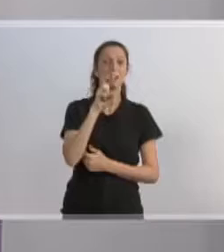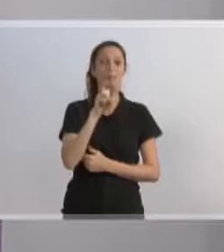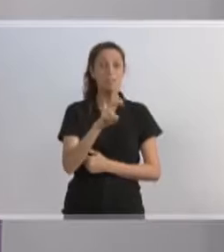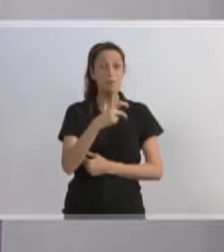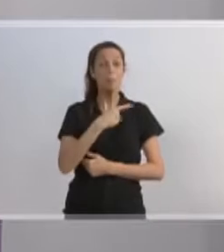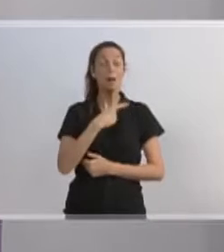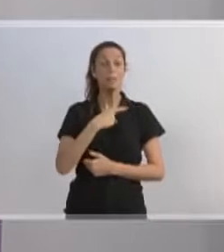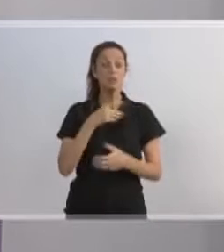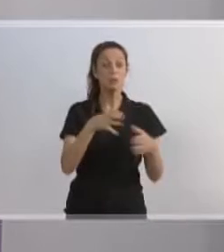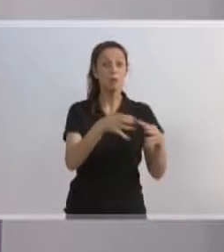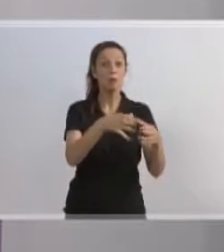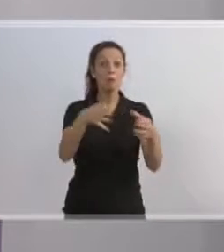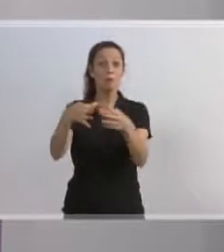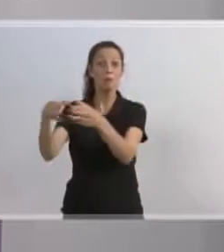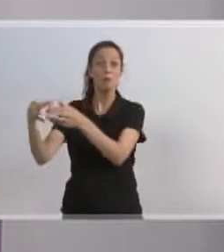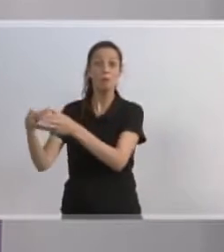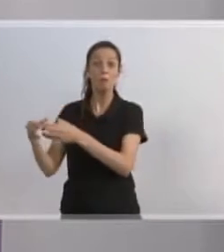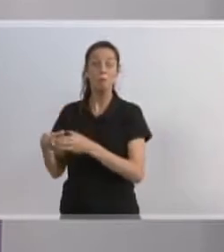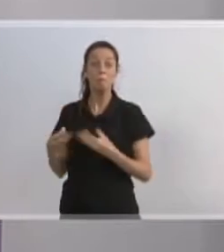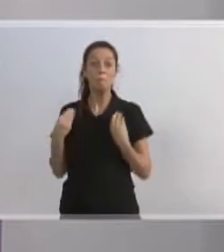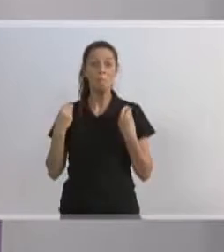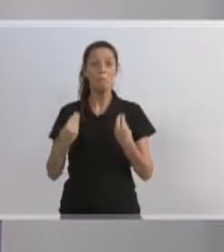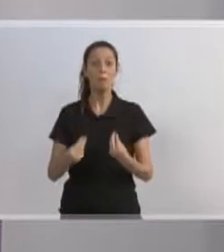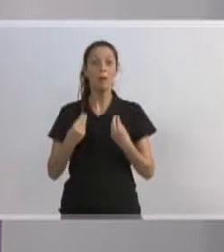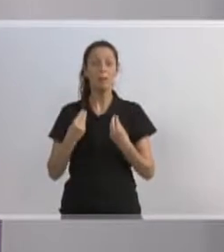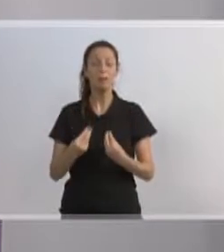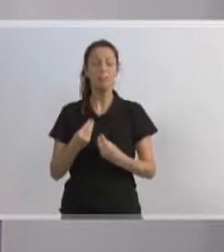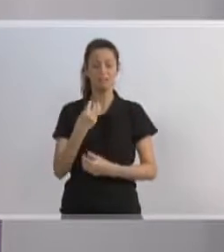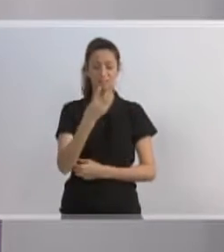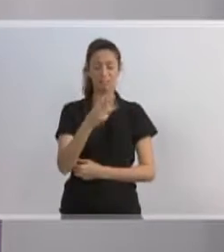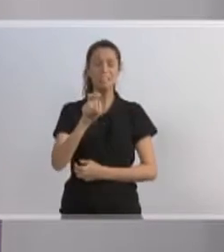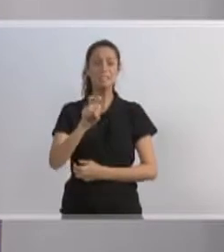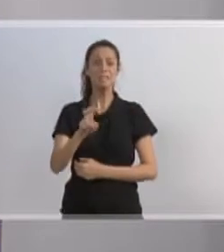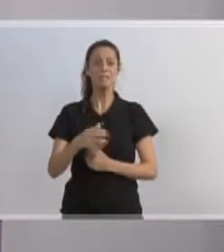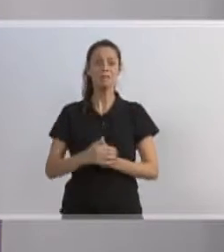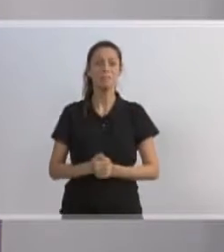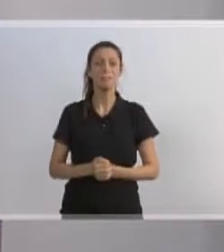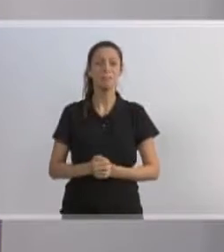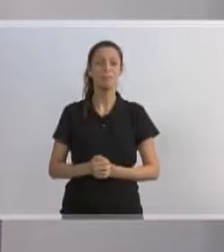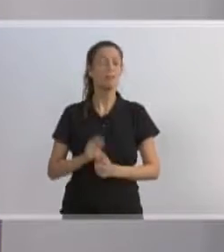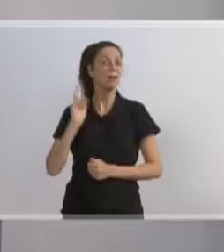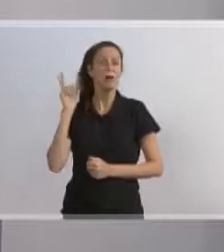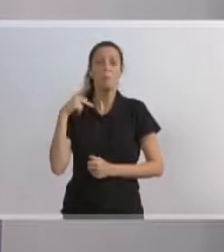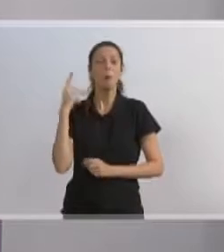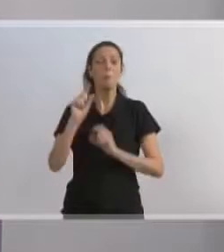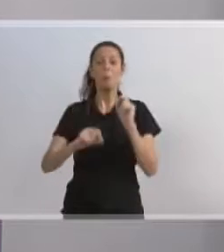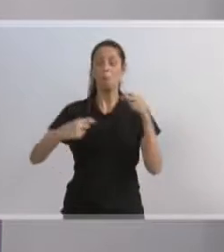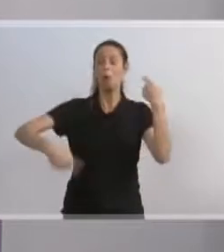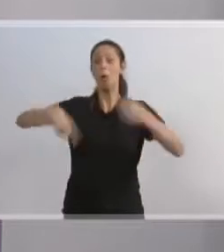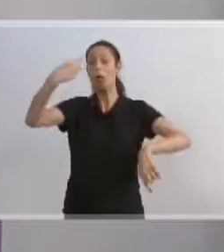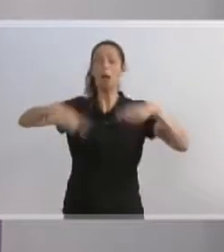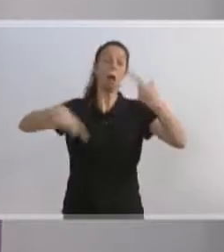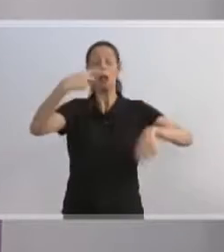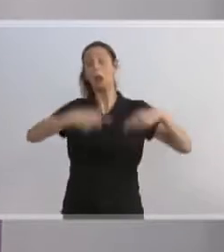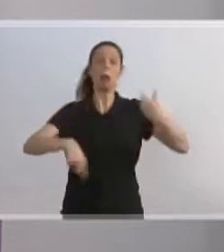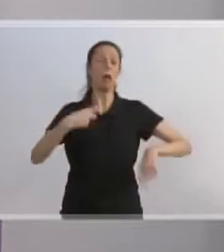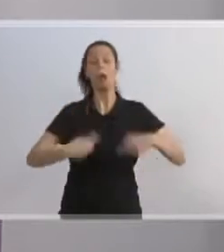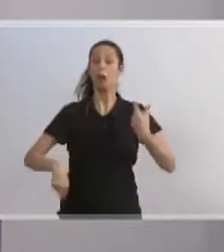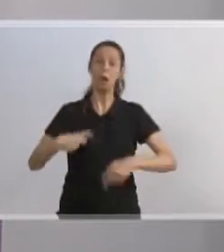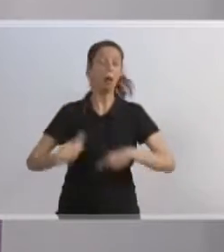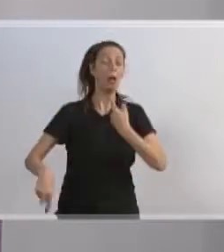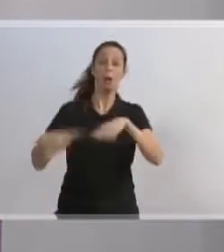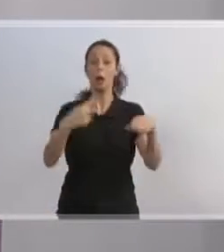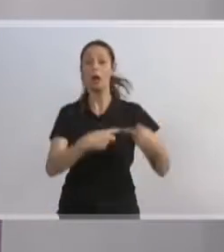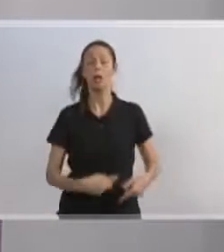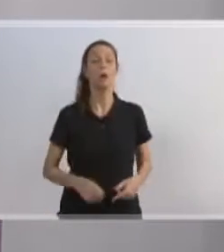é autorizar empresas privadas a investirem, por meio de doações, em obras de reforma nas escolas e nas